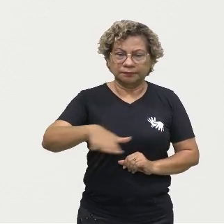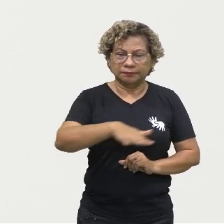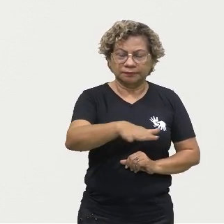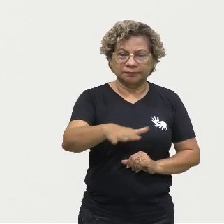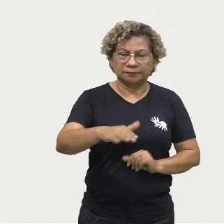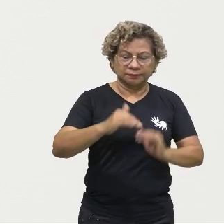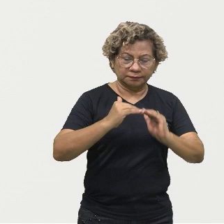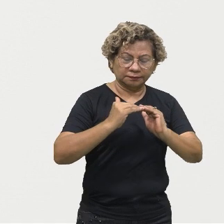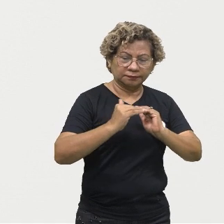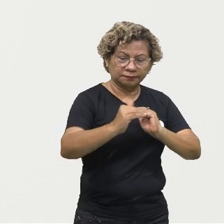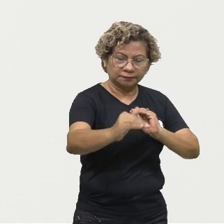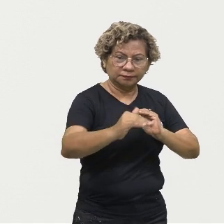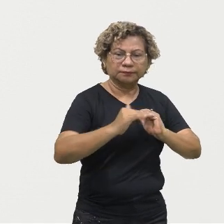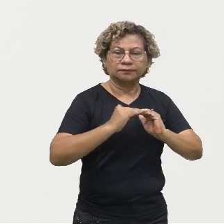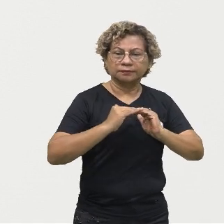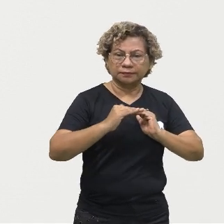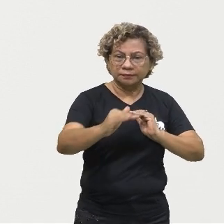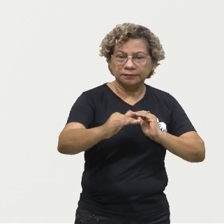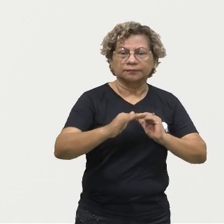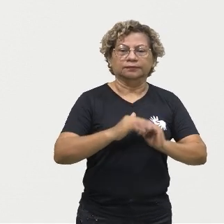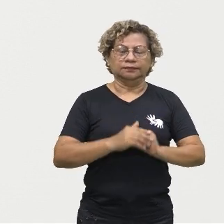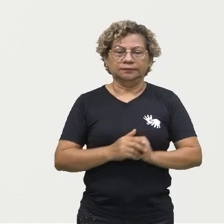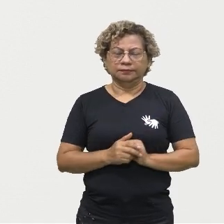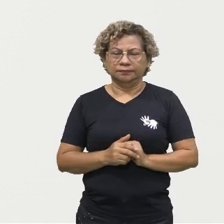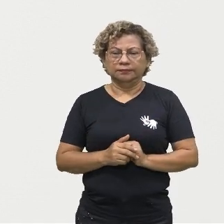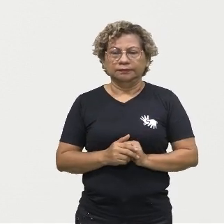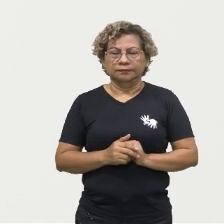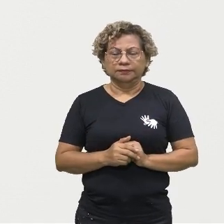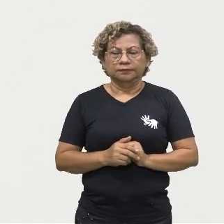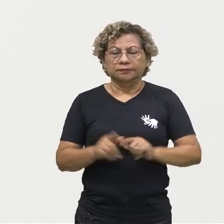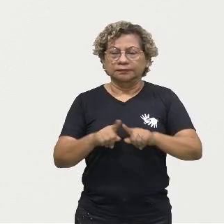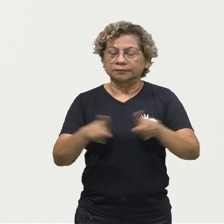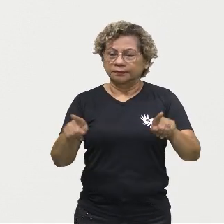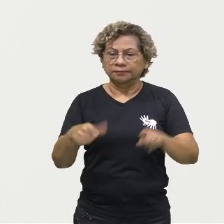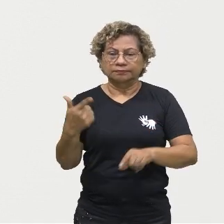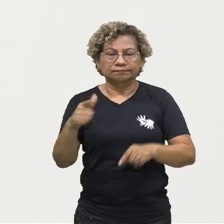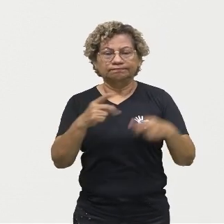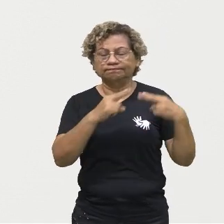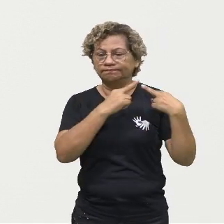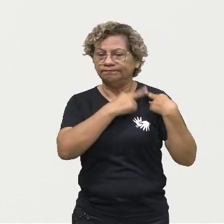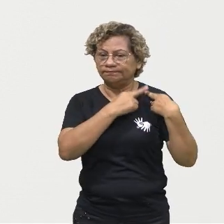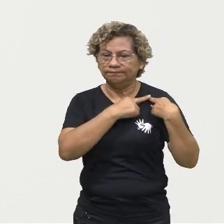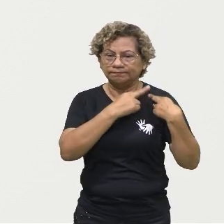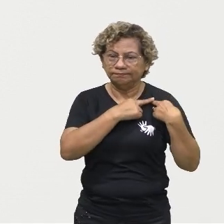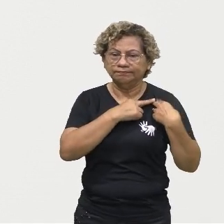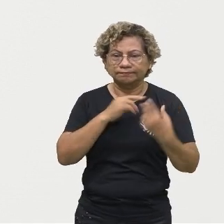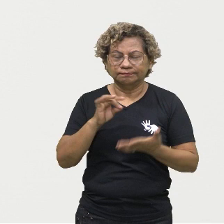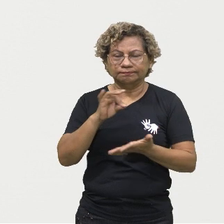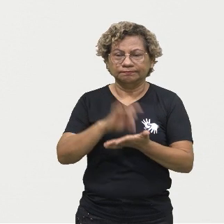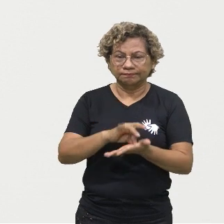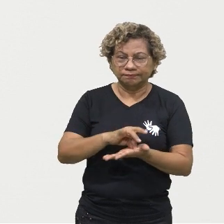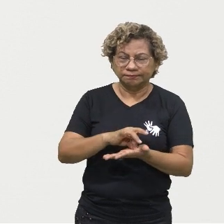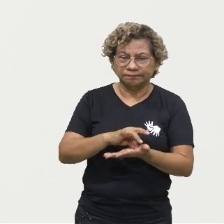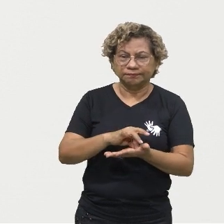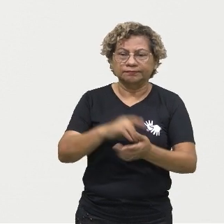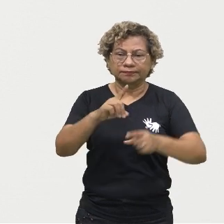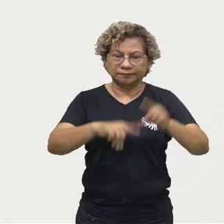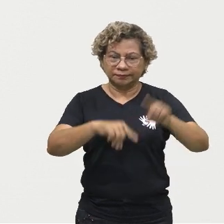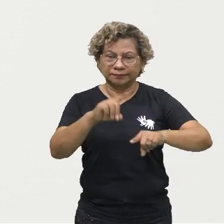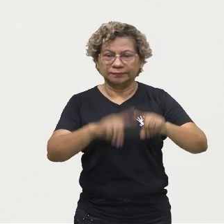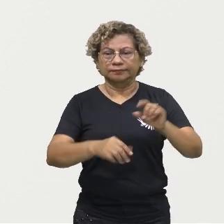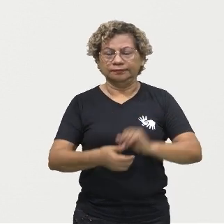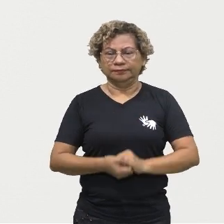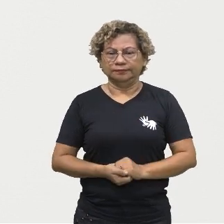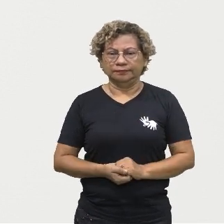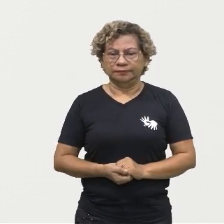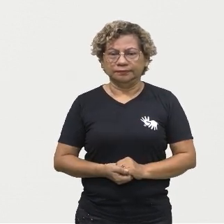nenhum compromisso com a aparência real das coisas. O texto faz referência ao movimento